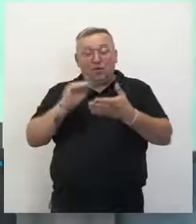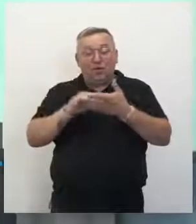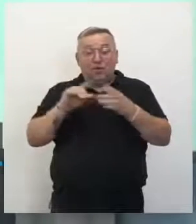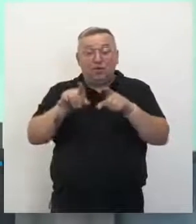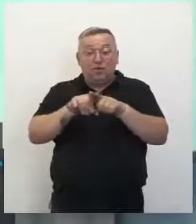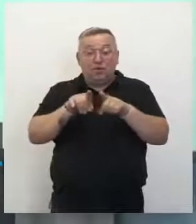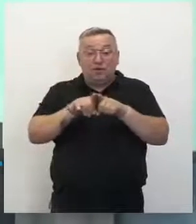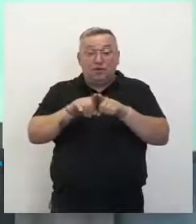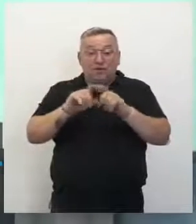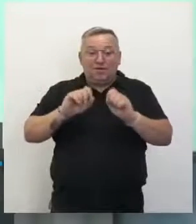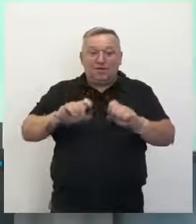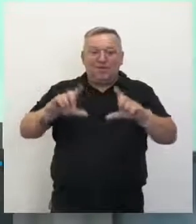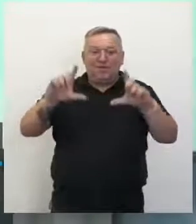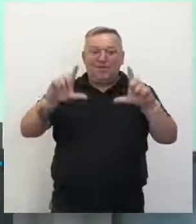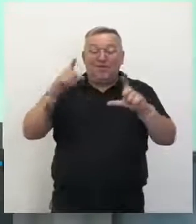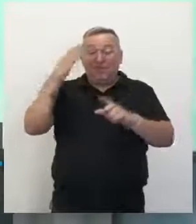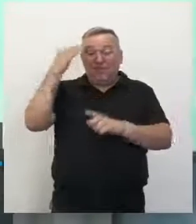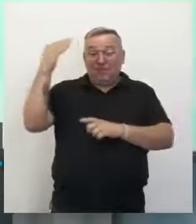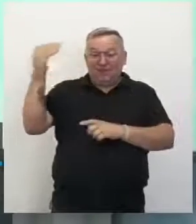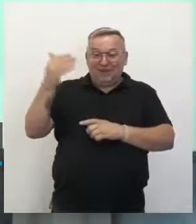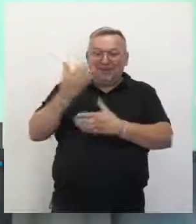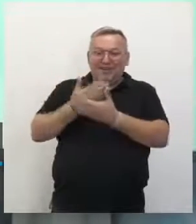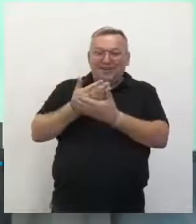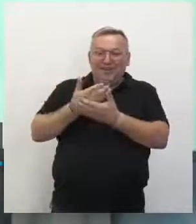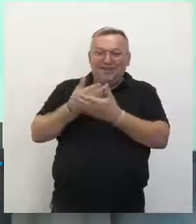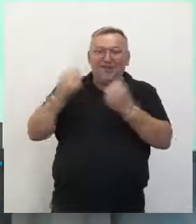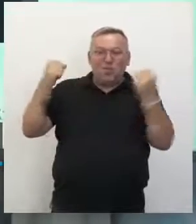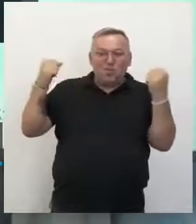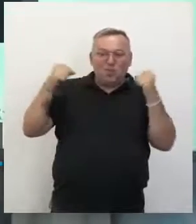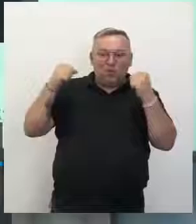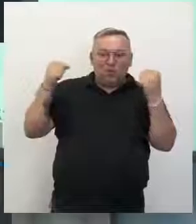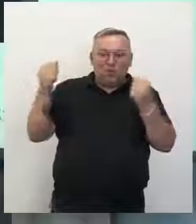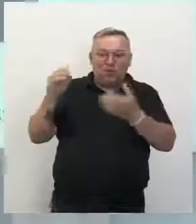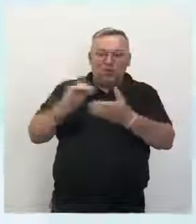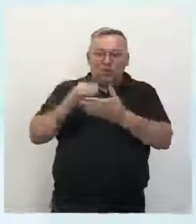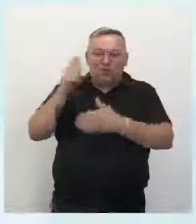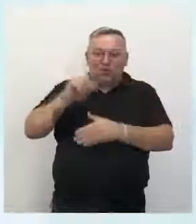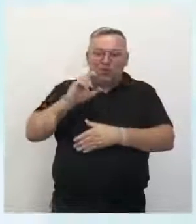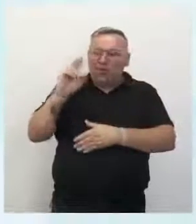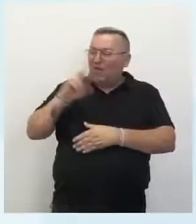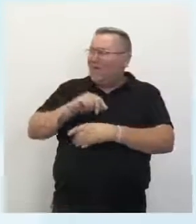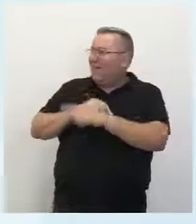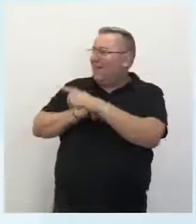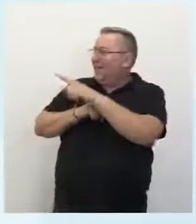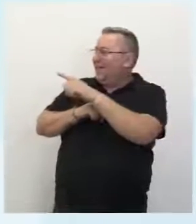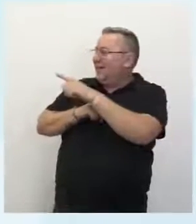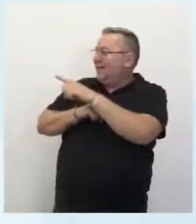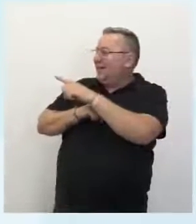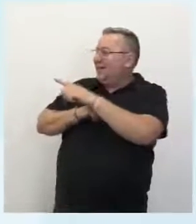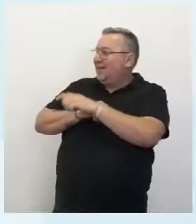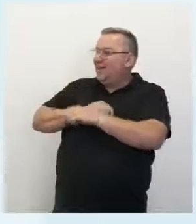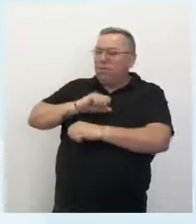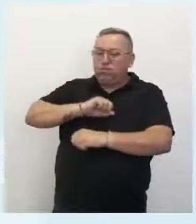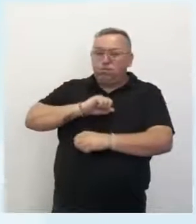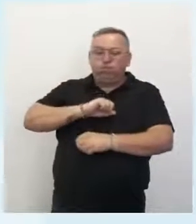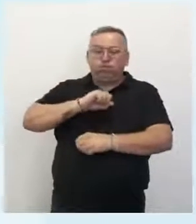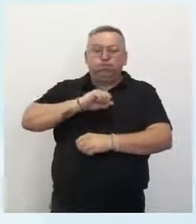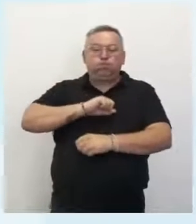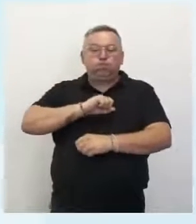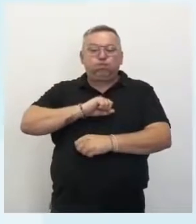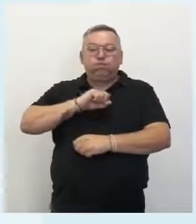ó, essa imagem ela fez muito sucesso na aula de músculo, né? Então eu coloquei de novo aí, ó. Ó que bonitão aí. O nosso